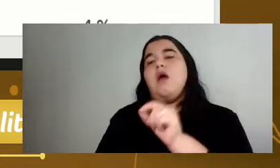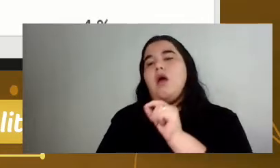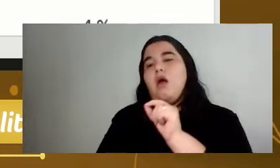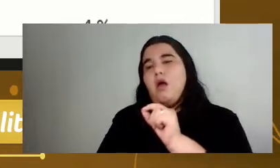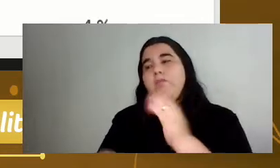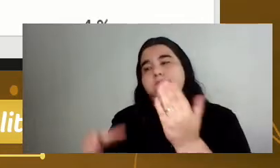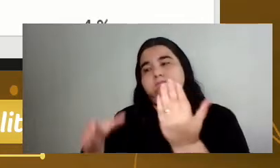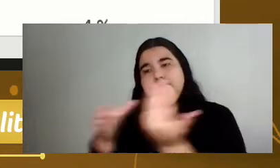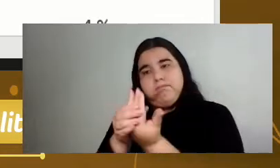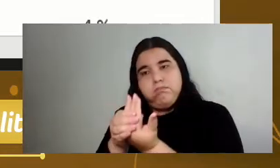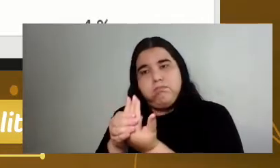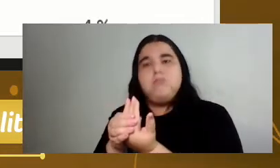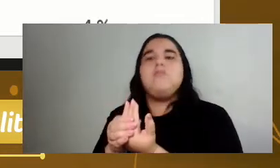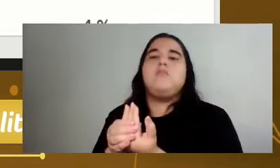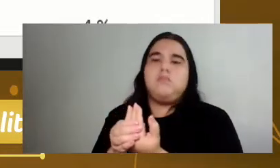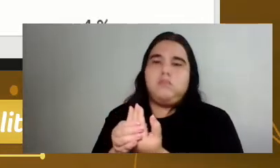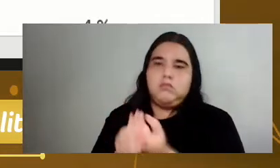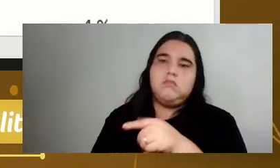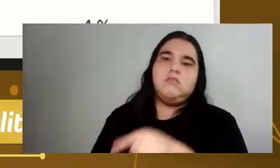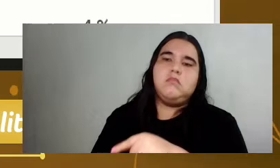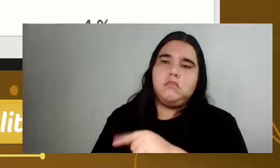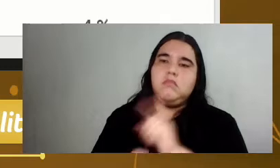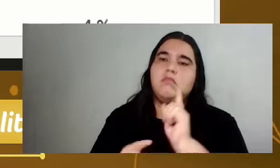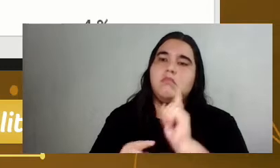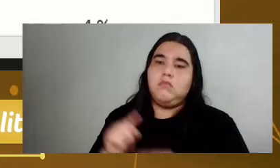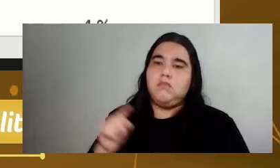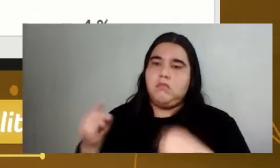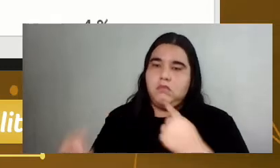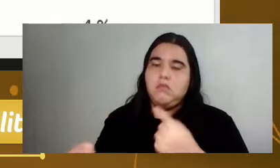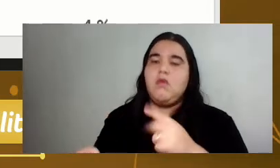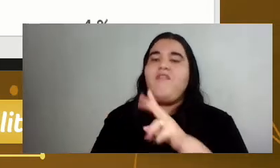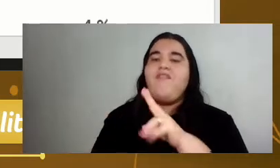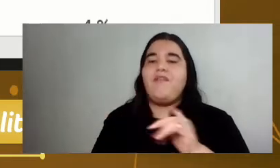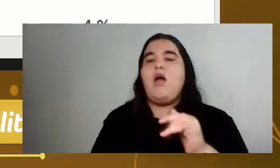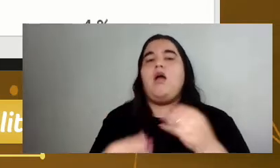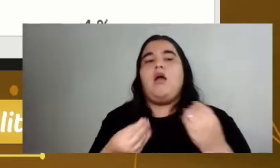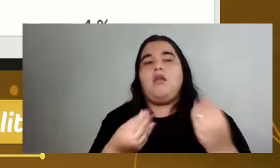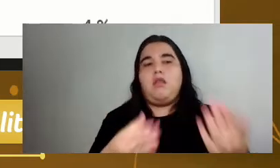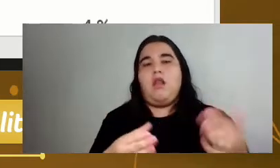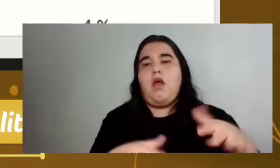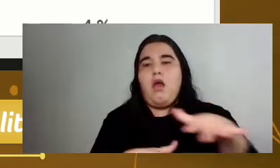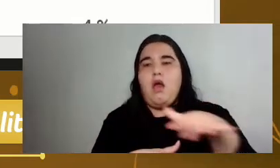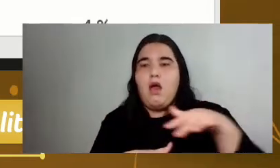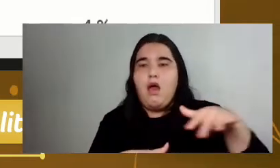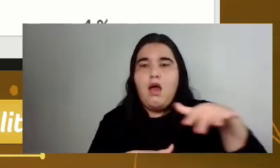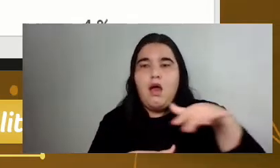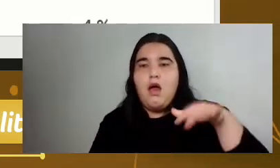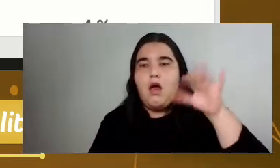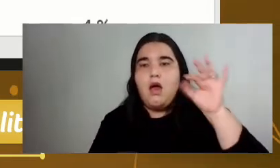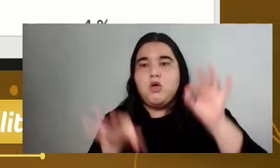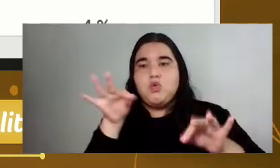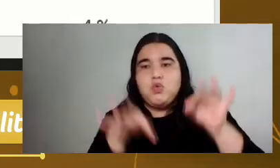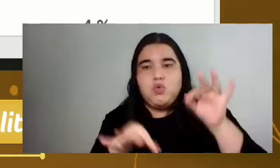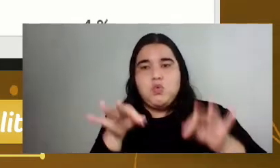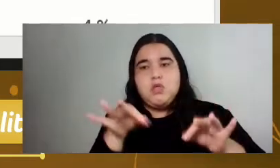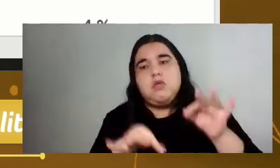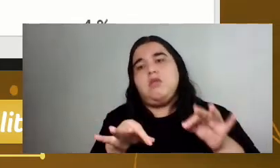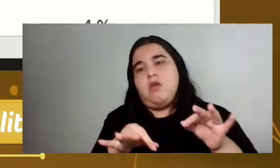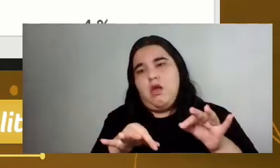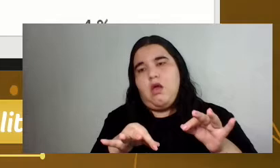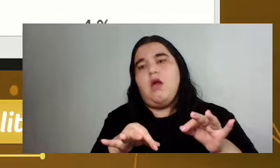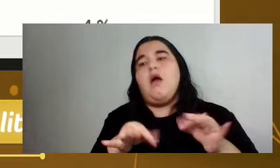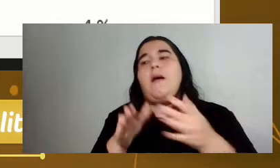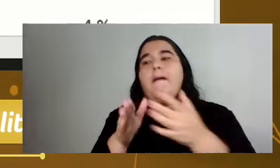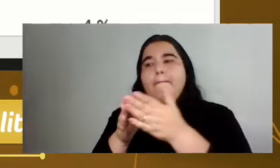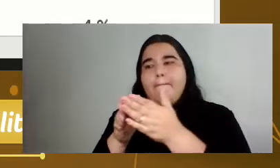circunstanciado, que posteriormente vai ser enviado à área jurídica para a judicialização e a solicitação de